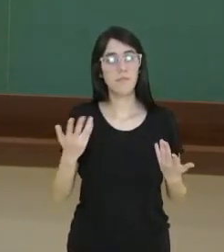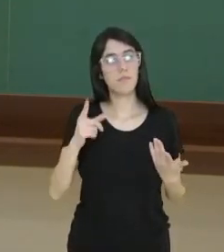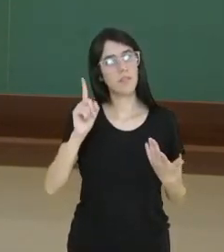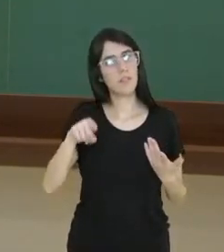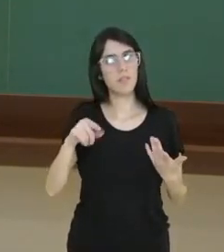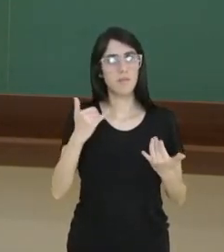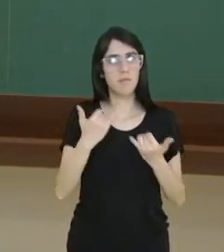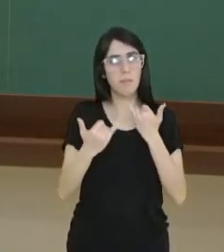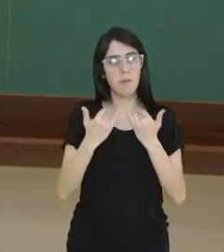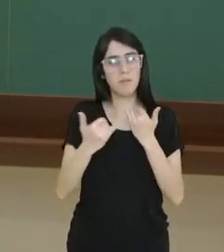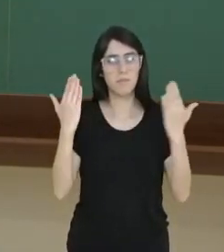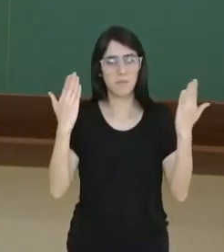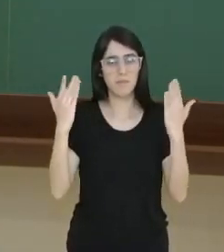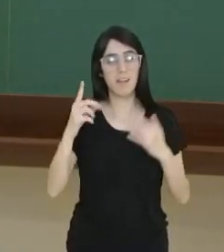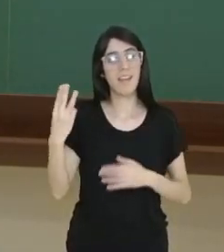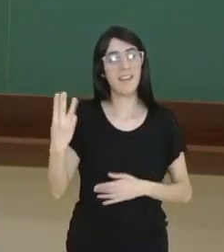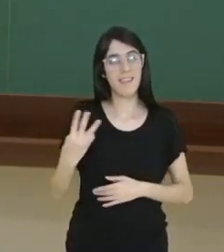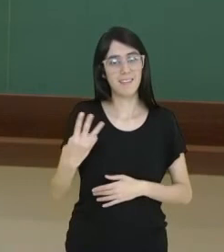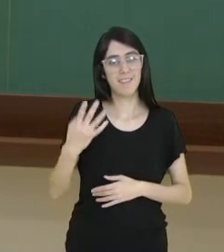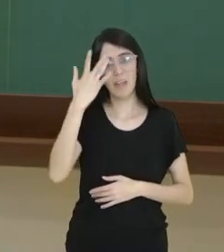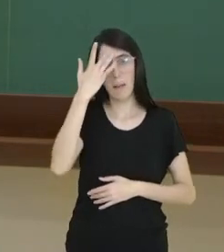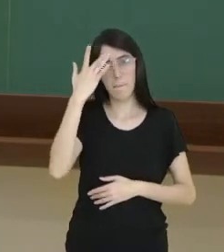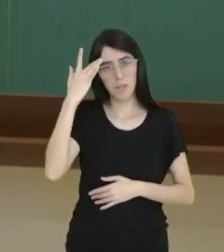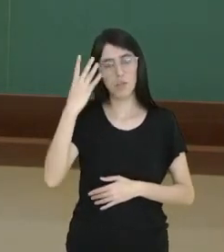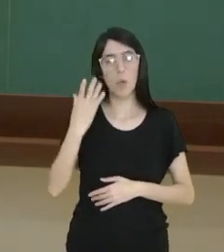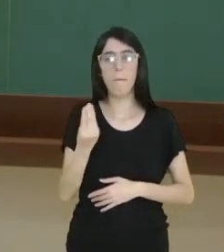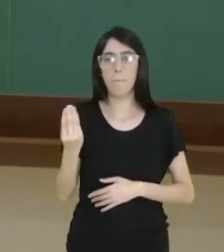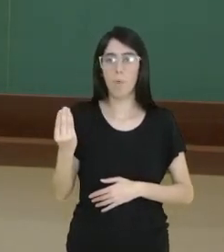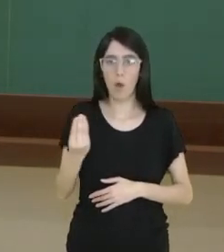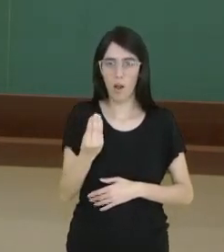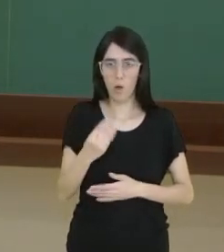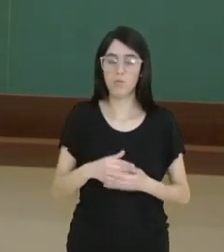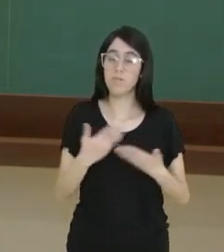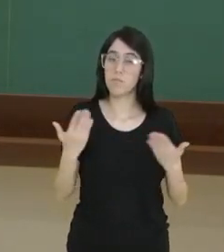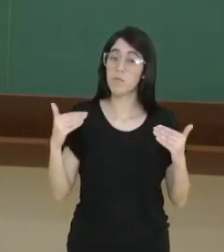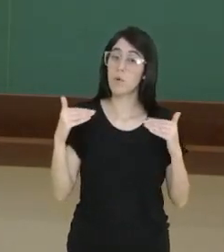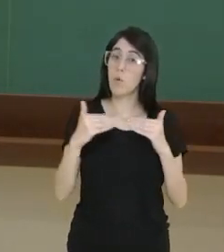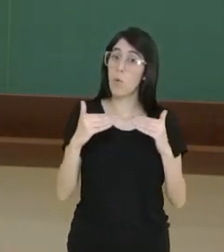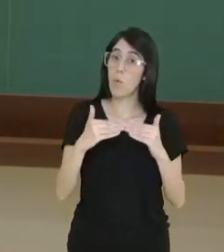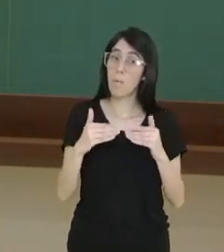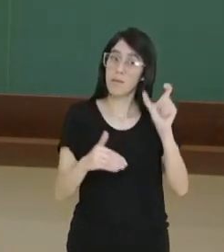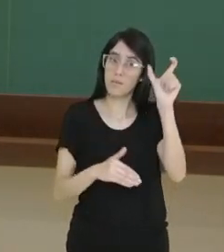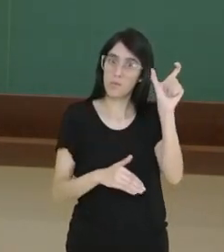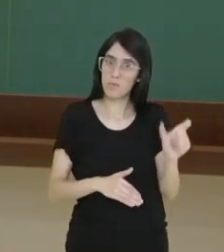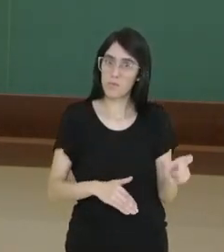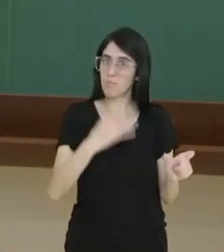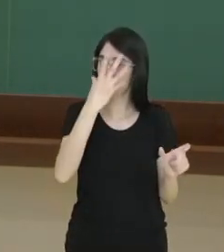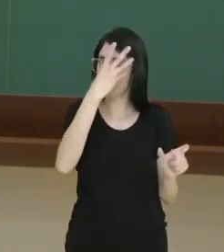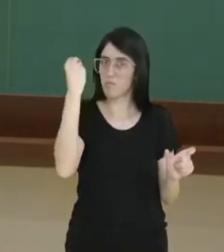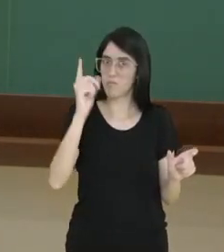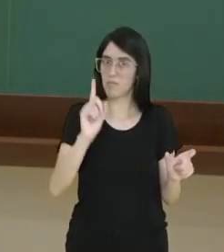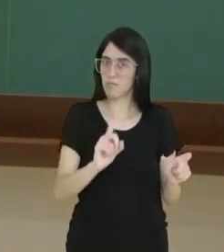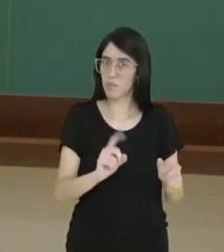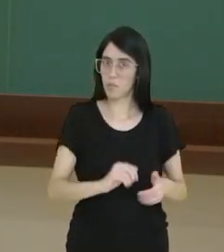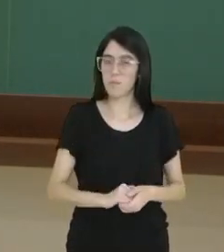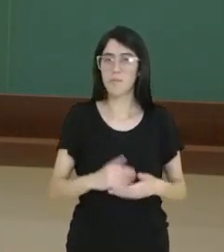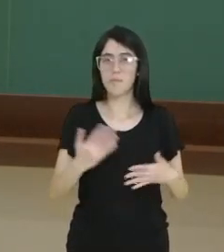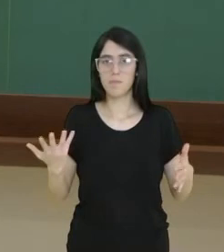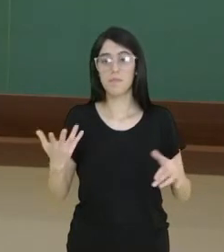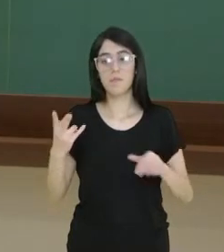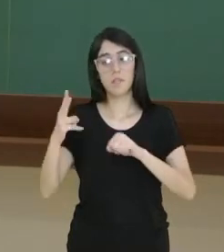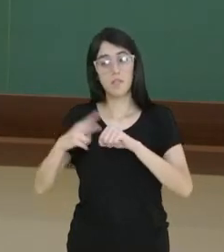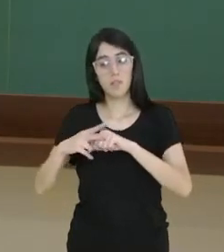ideia, por isso terceira pessoa do plural. Então, a concordância é sempre com o sujeito, não esqueça, né? Então, o verbo